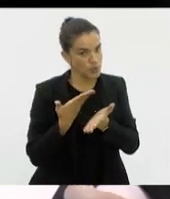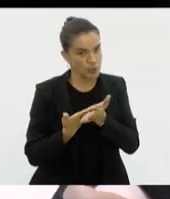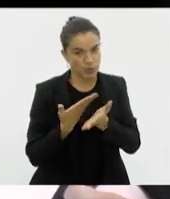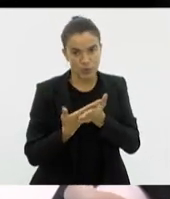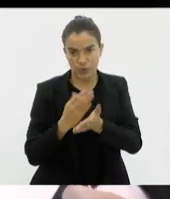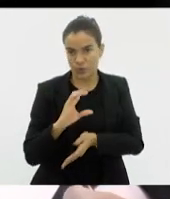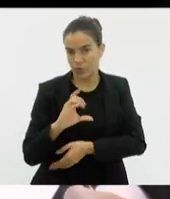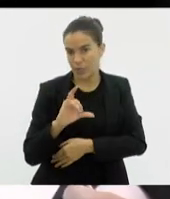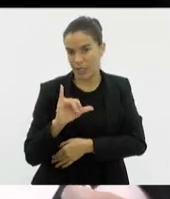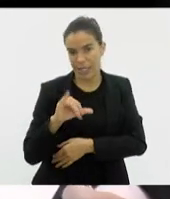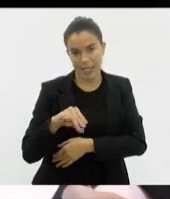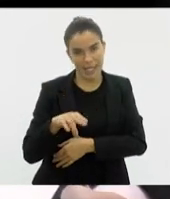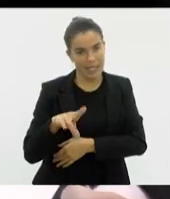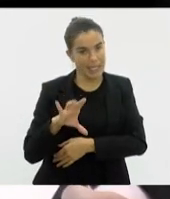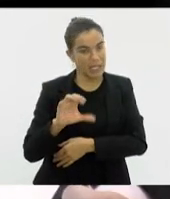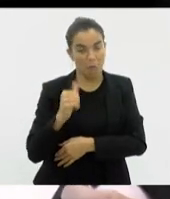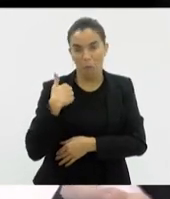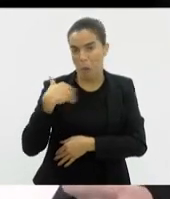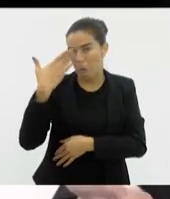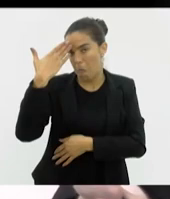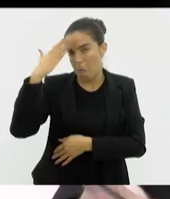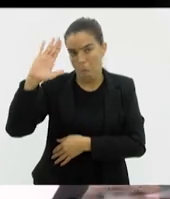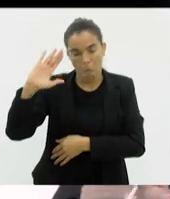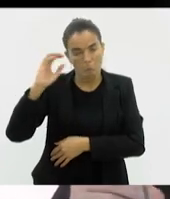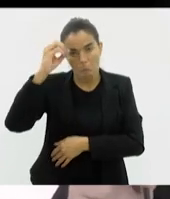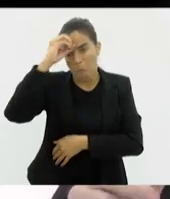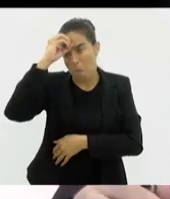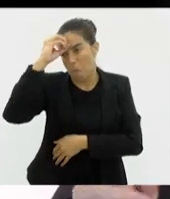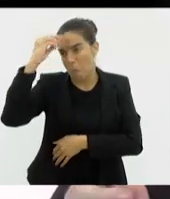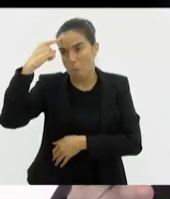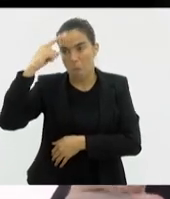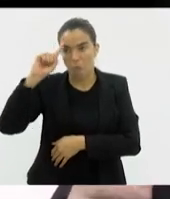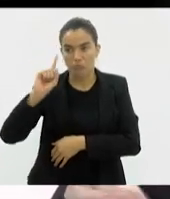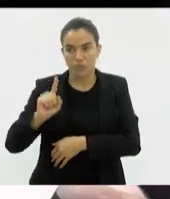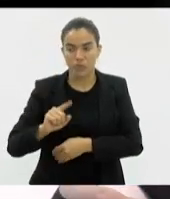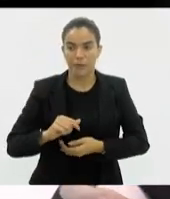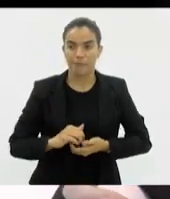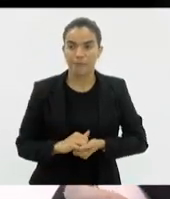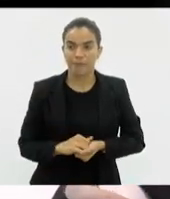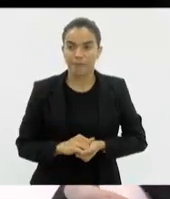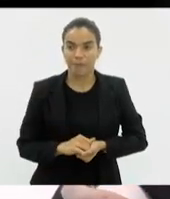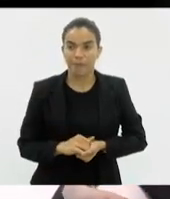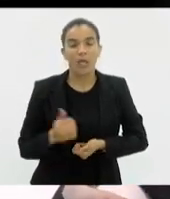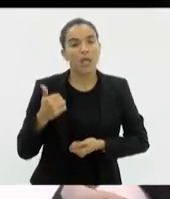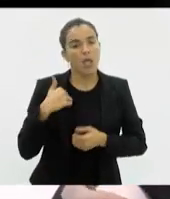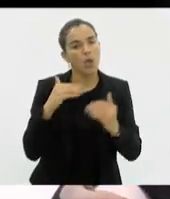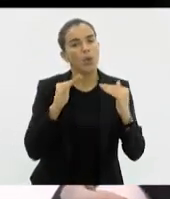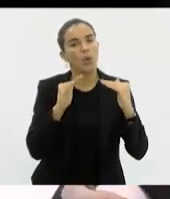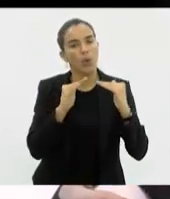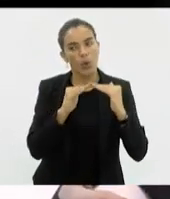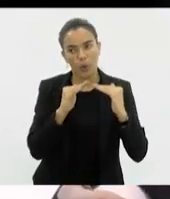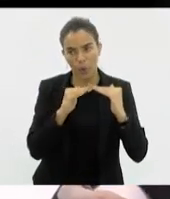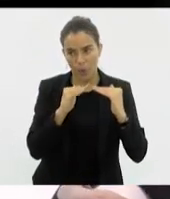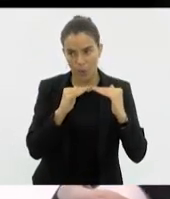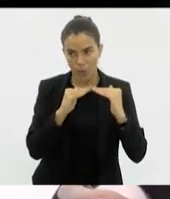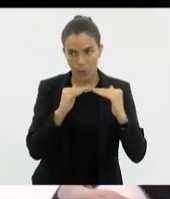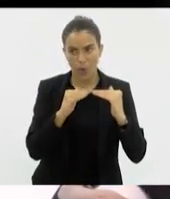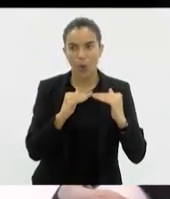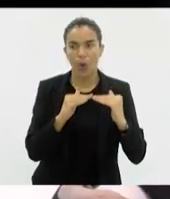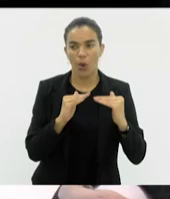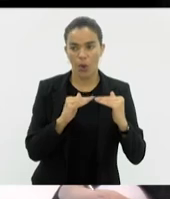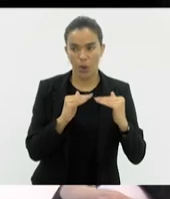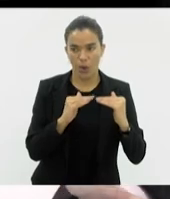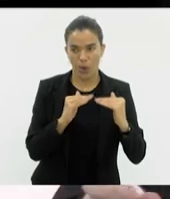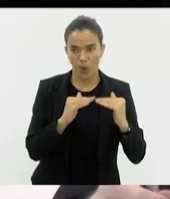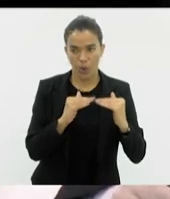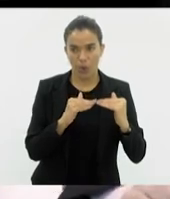presidente? Perfeito. Eu não então, sei. É eu isso. Não sei. É eu isso. Não sei. Então, eu concordo até com